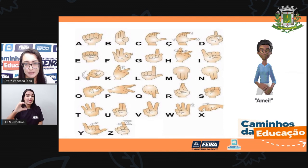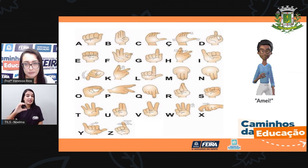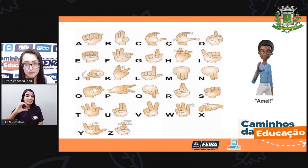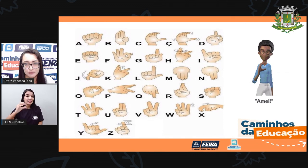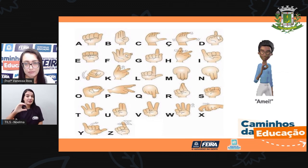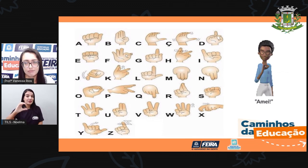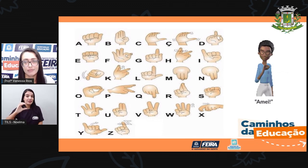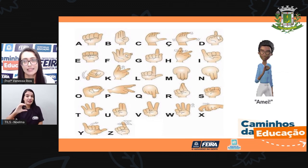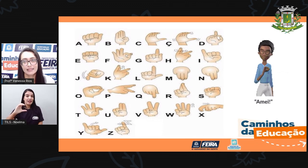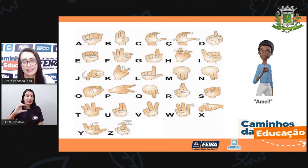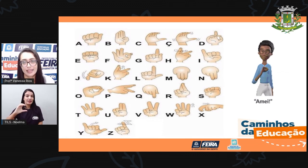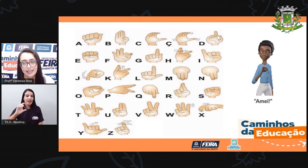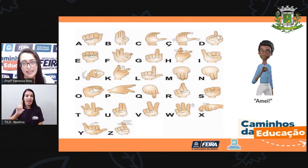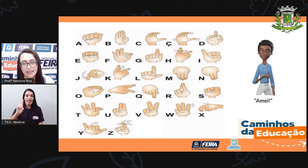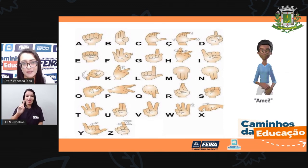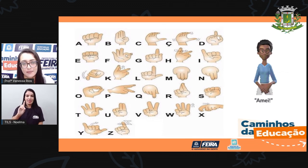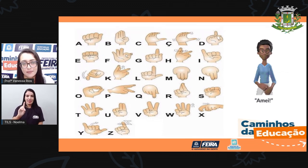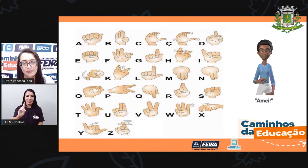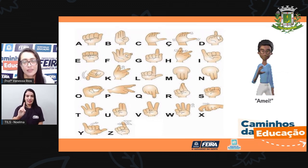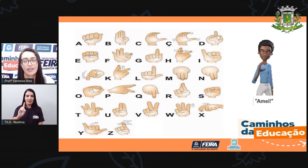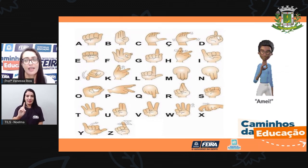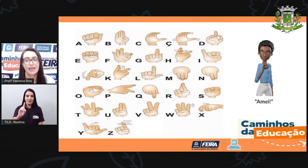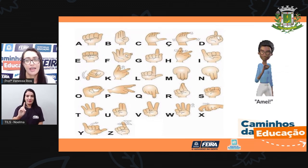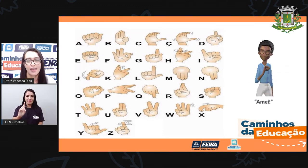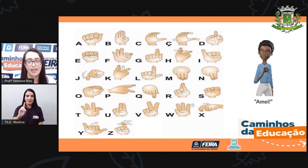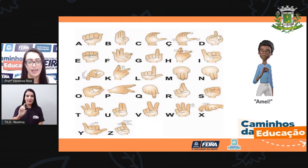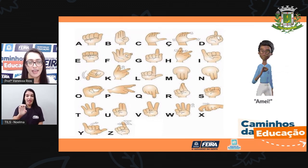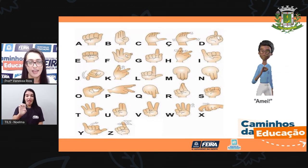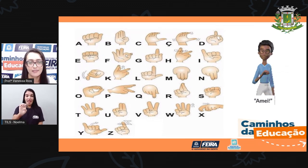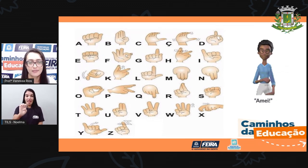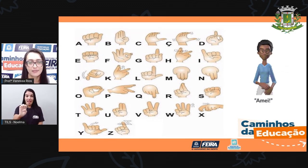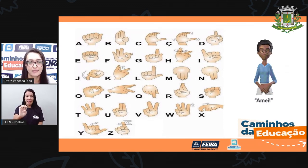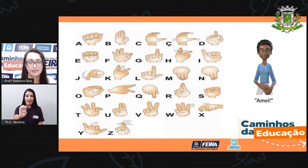cedilha, D, E,